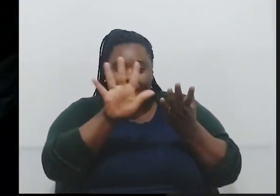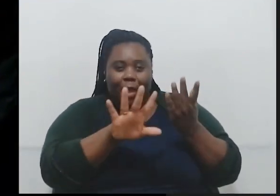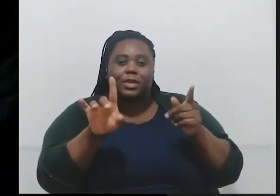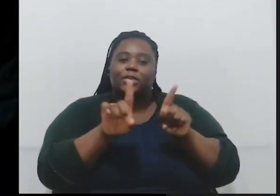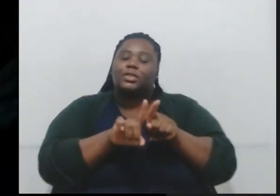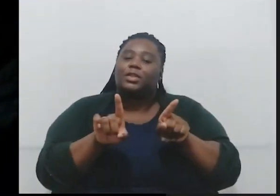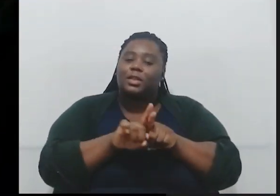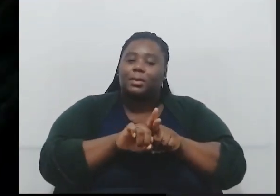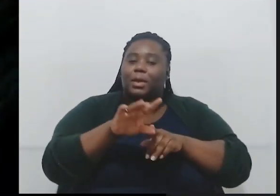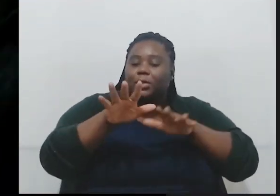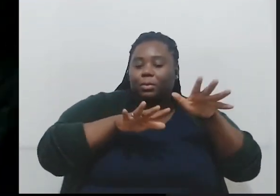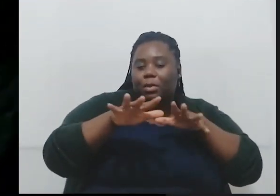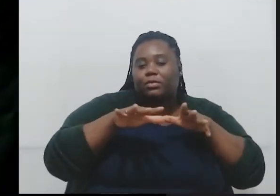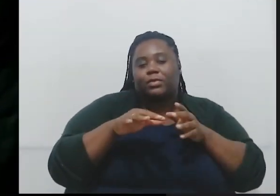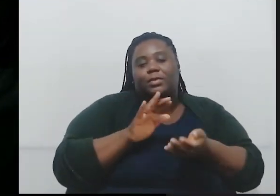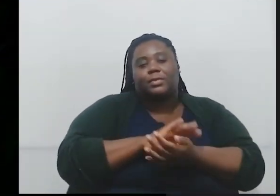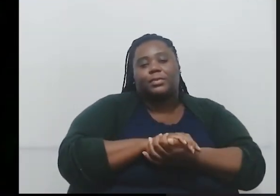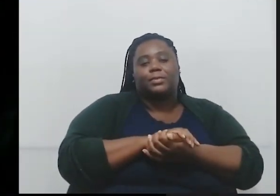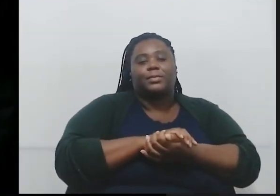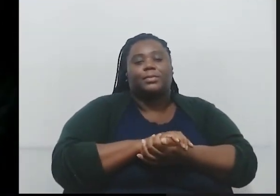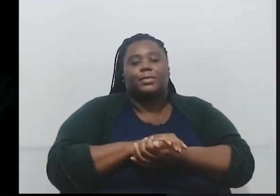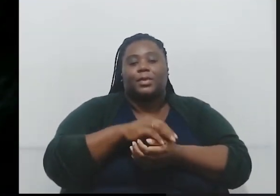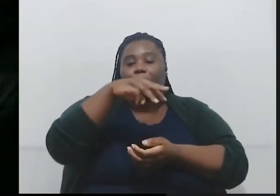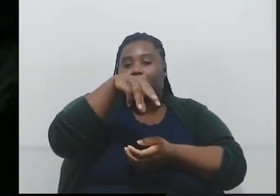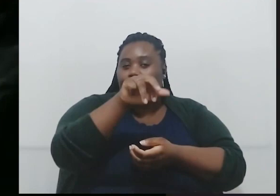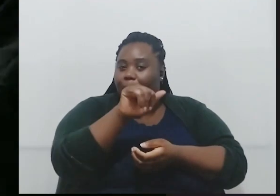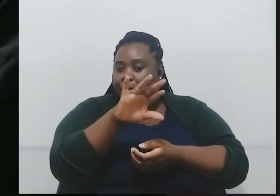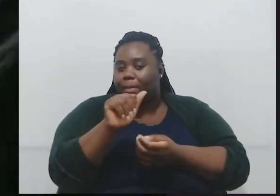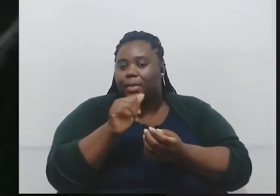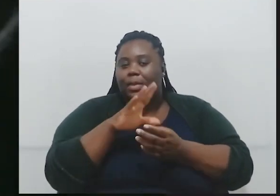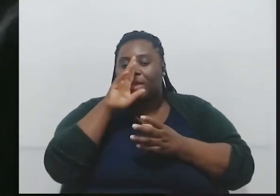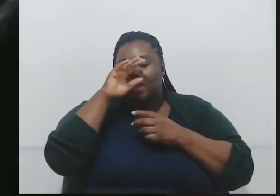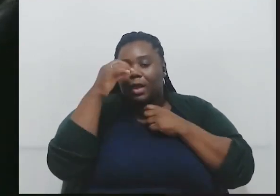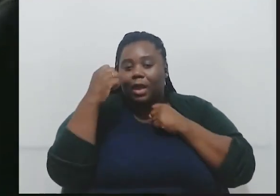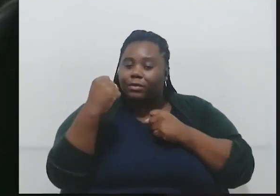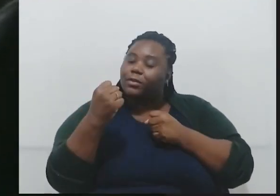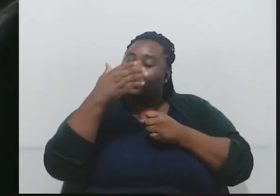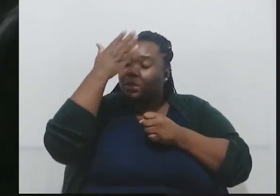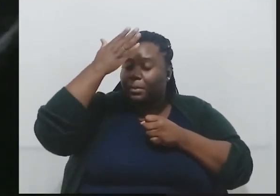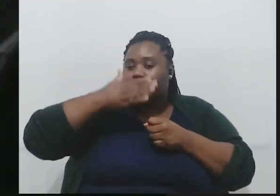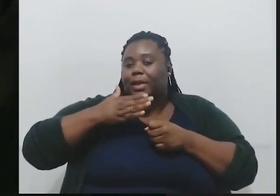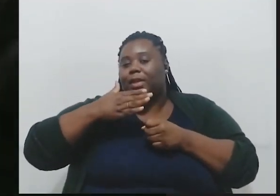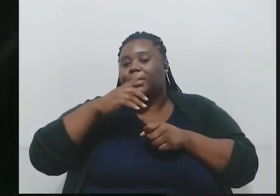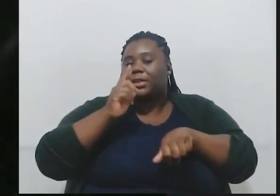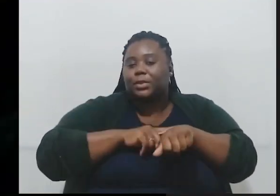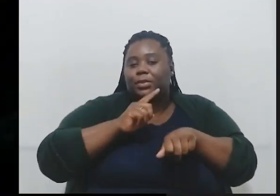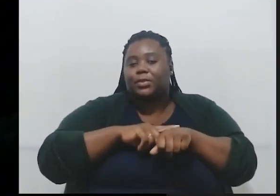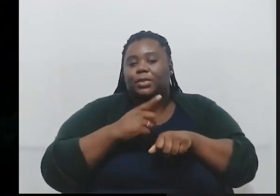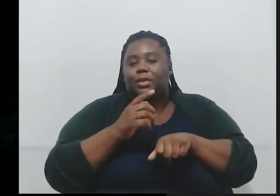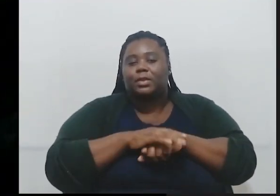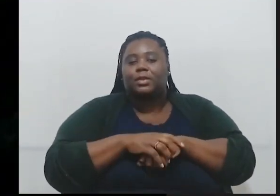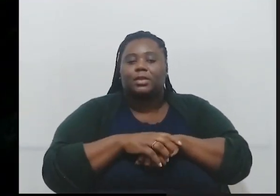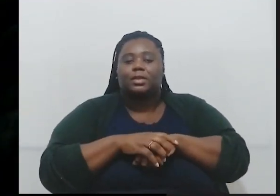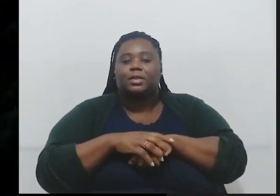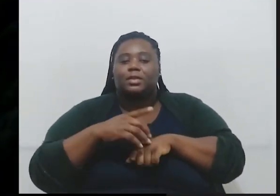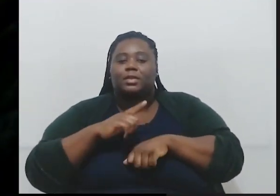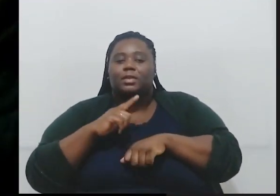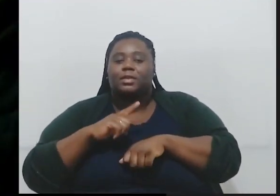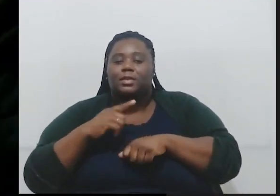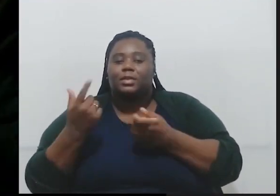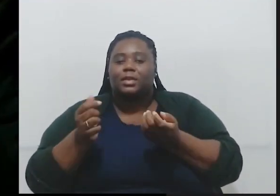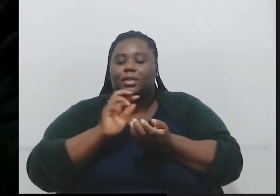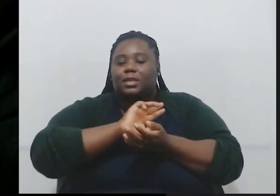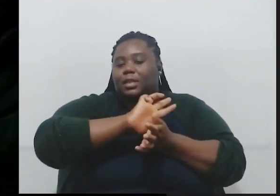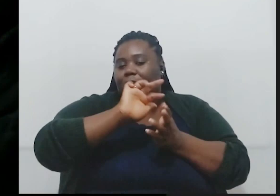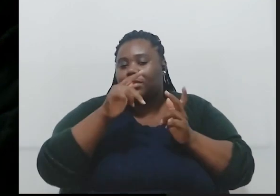na movimentação. Passou, lógico, né? A força, a presença, a contemporaneidade. Tem muita coisa